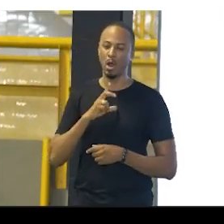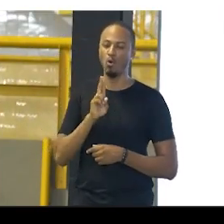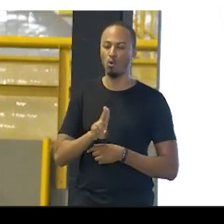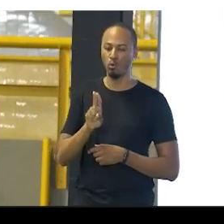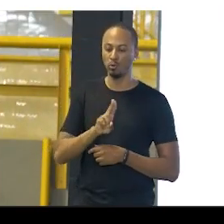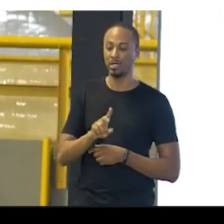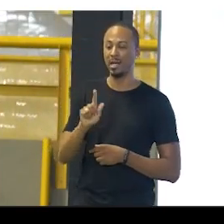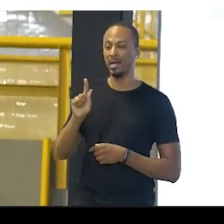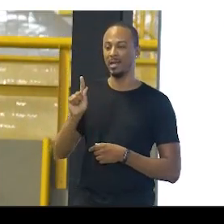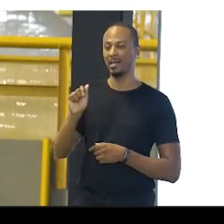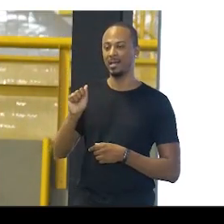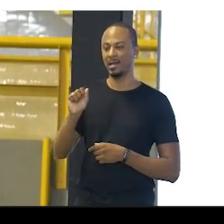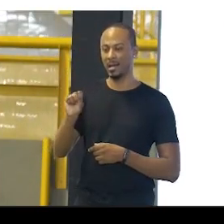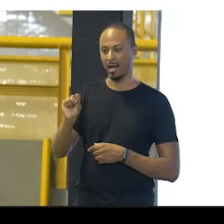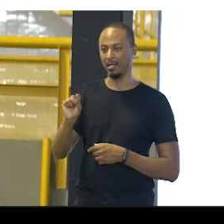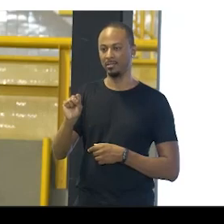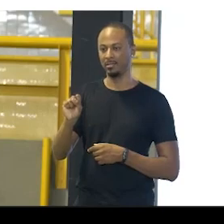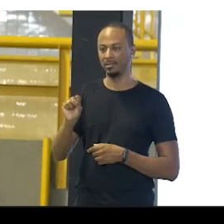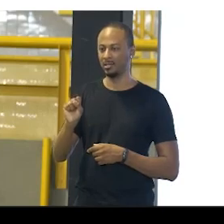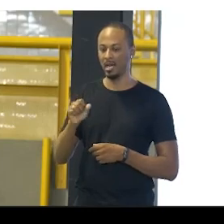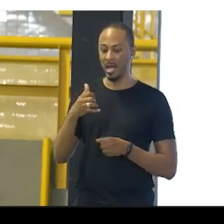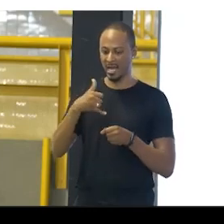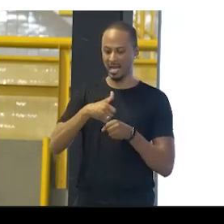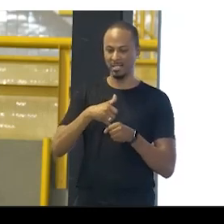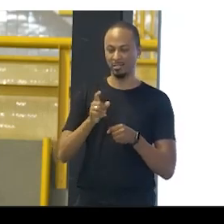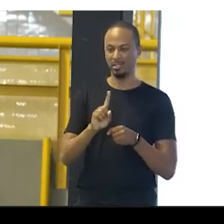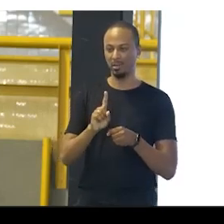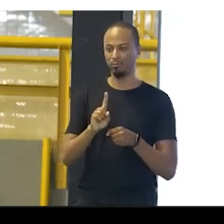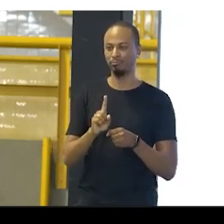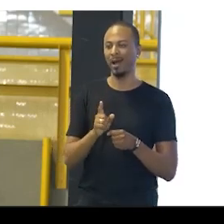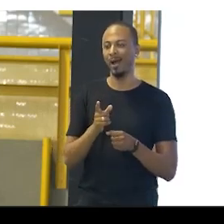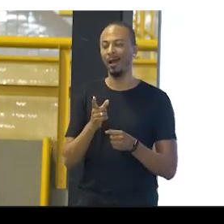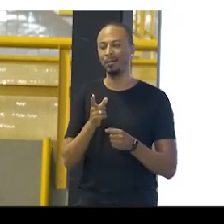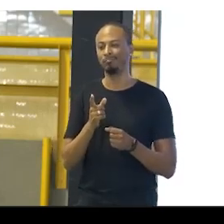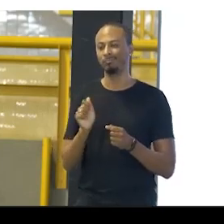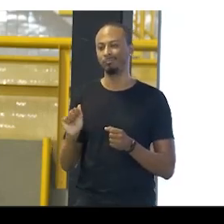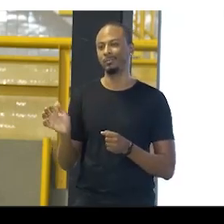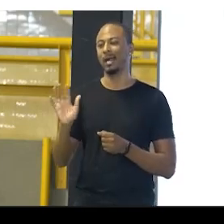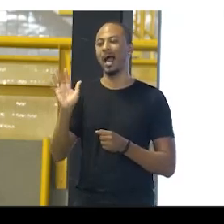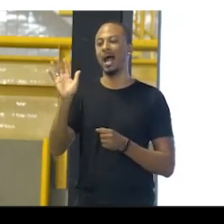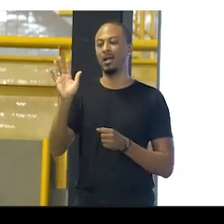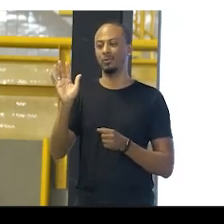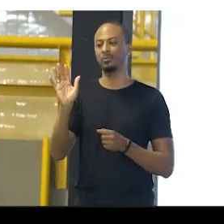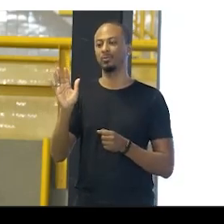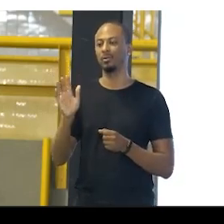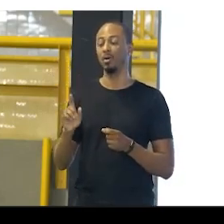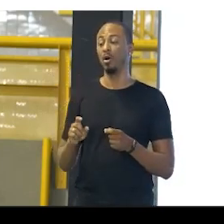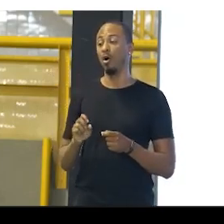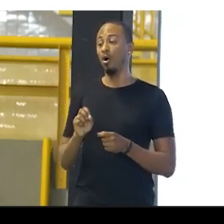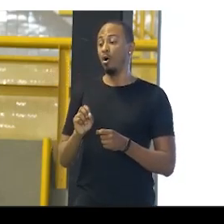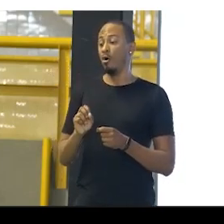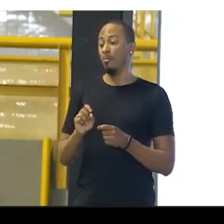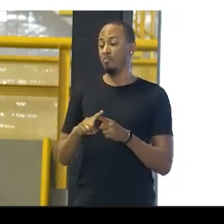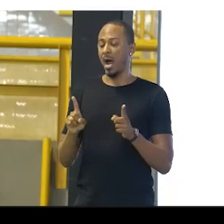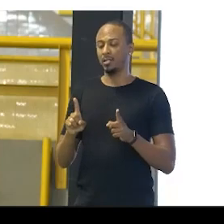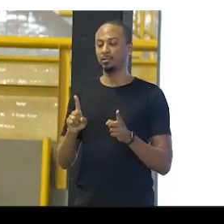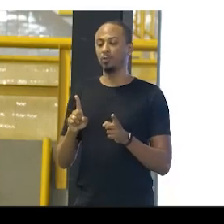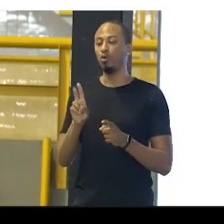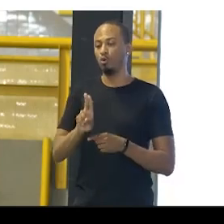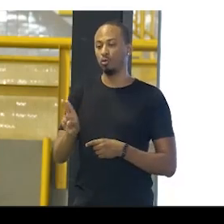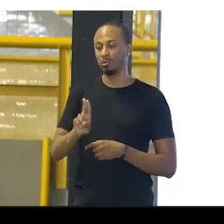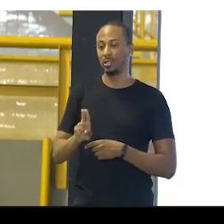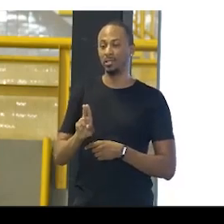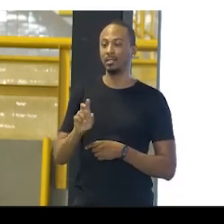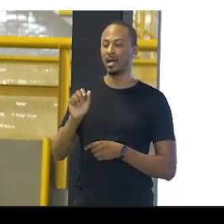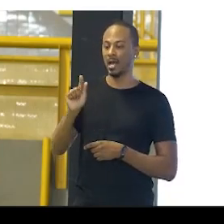possa compensar rodando a gasolina, muito pouco provável, tem que ter aquele cilindrão lá atrás,